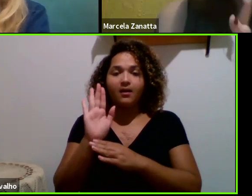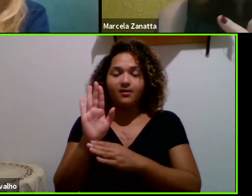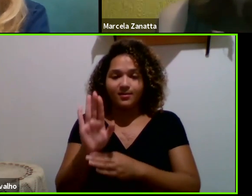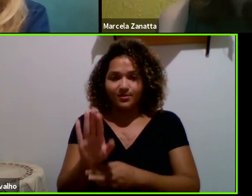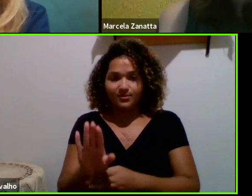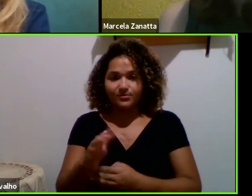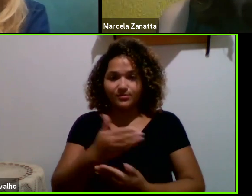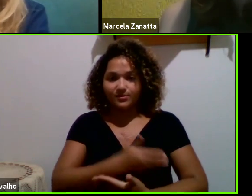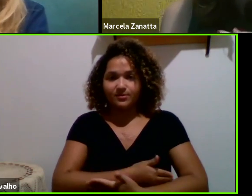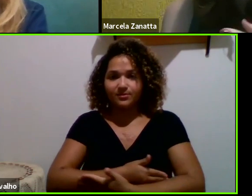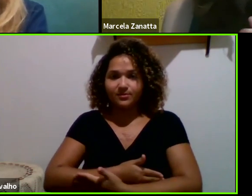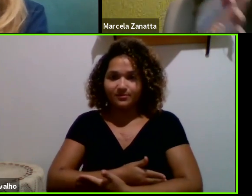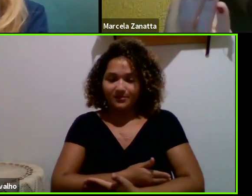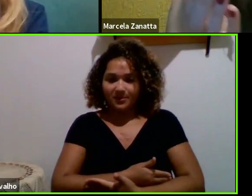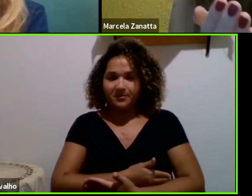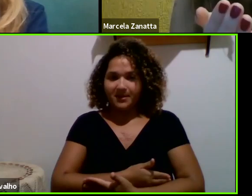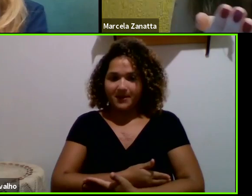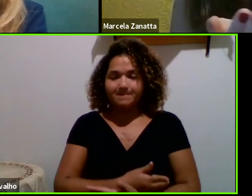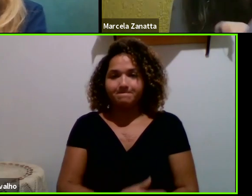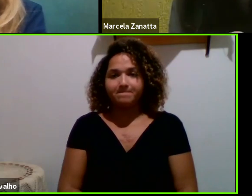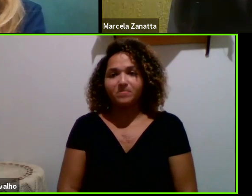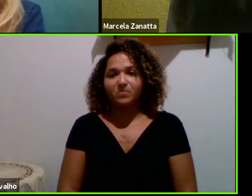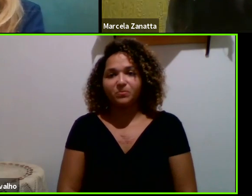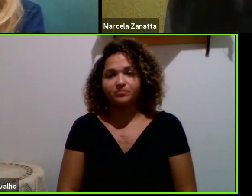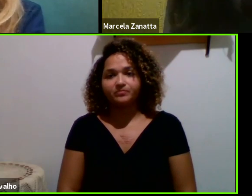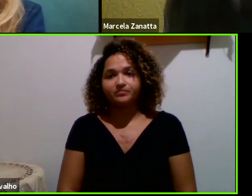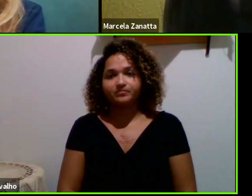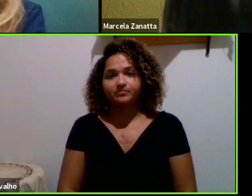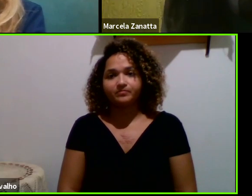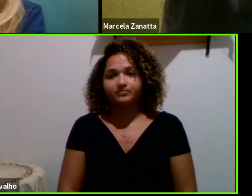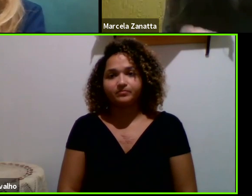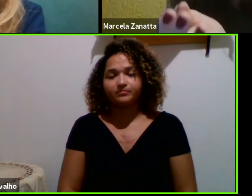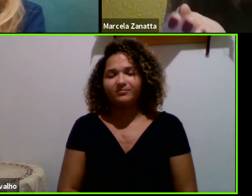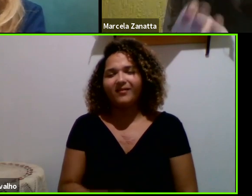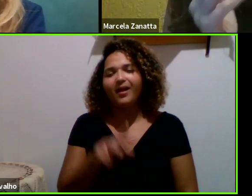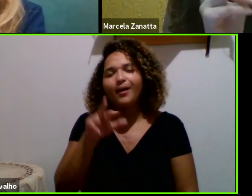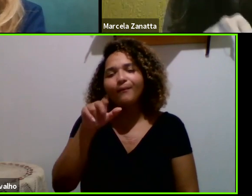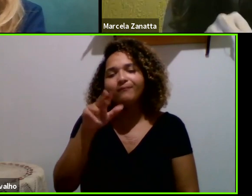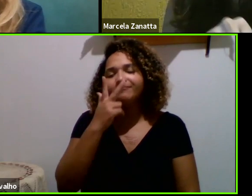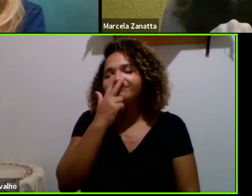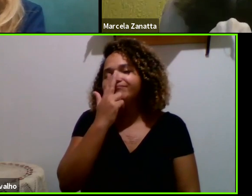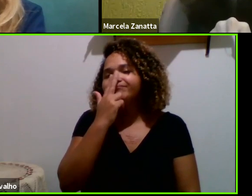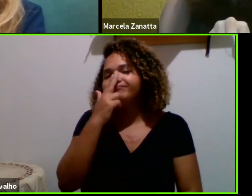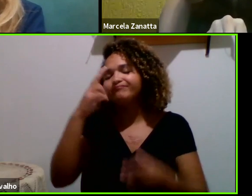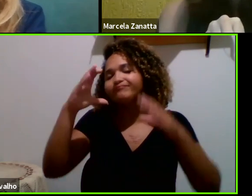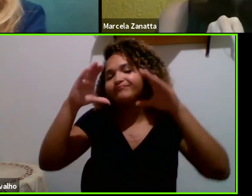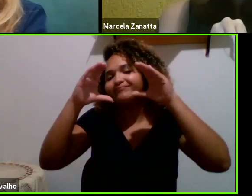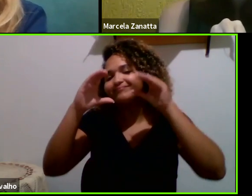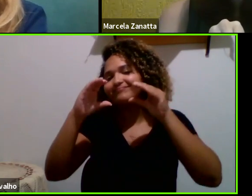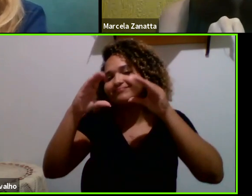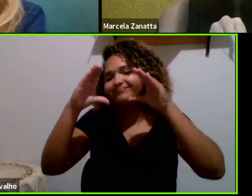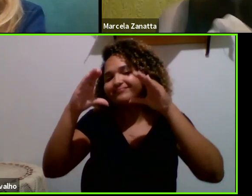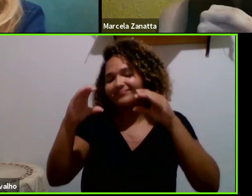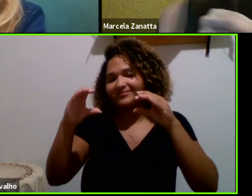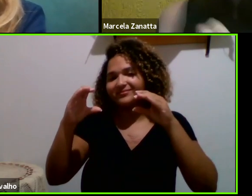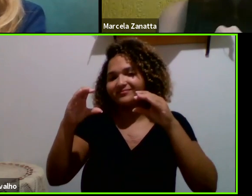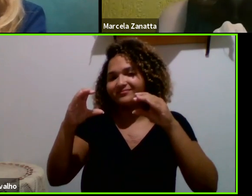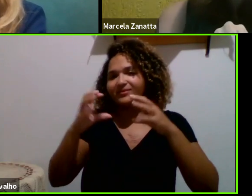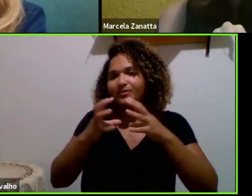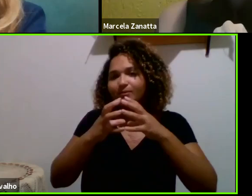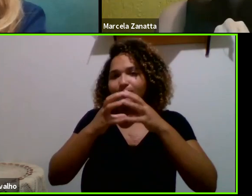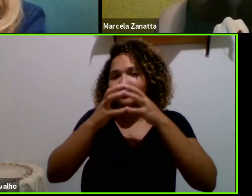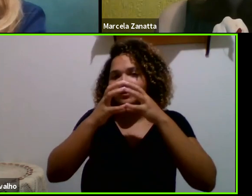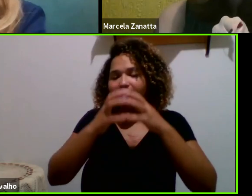depois dificultar a rotação. Então, a bolsa faz como se fosse um travesseirinho mesmo. Então, quando ela rompe de forma espontânea, geralmente é no